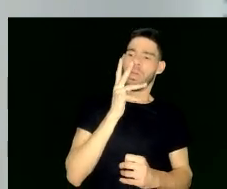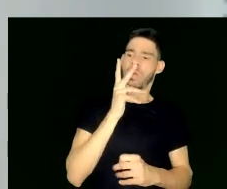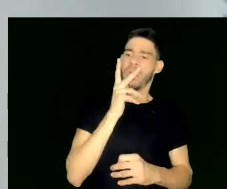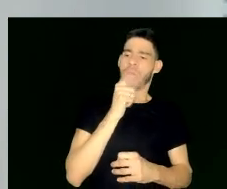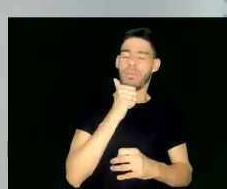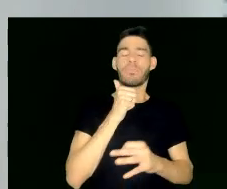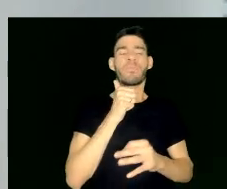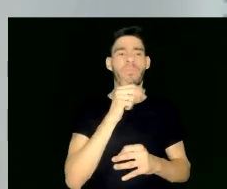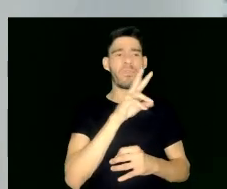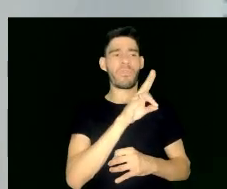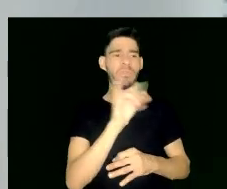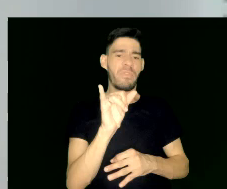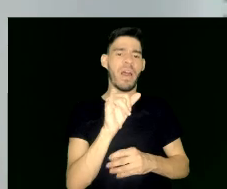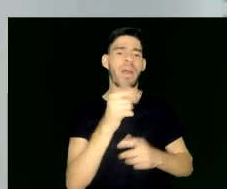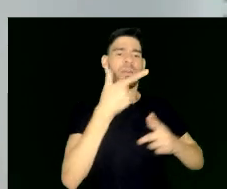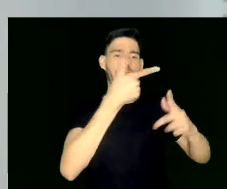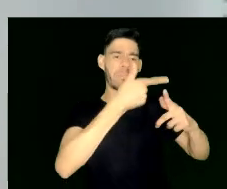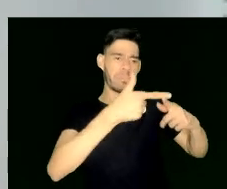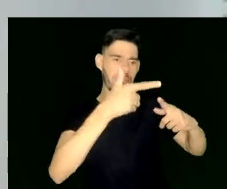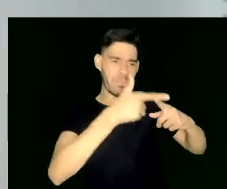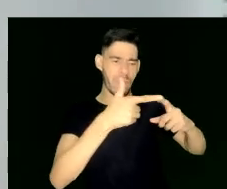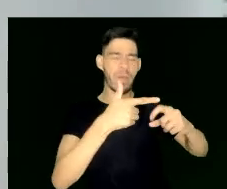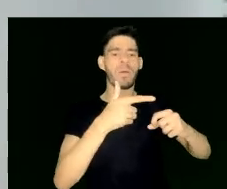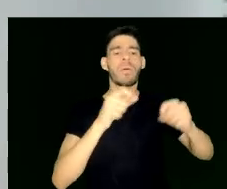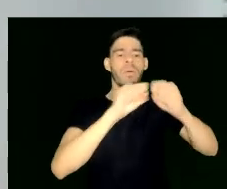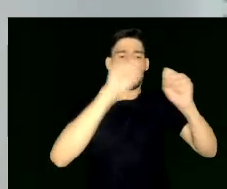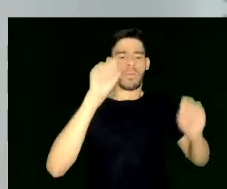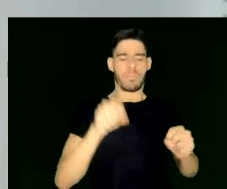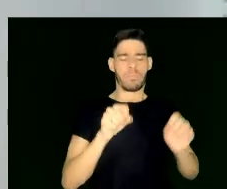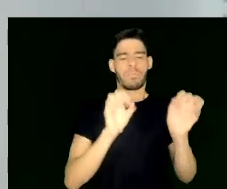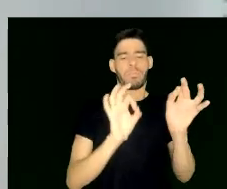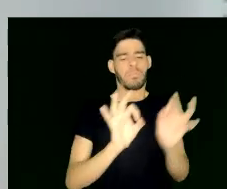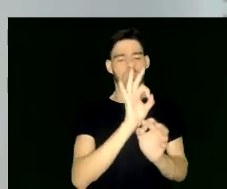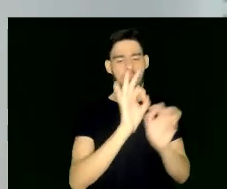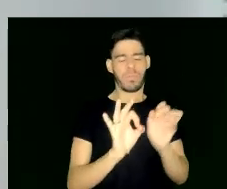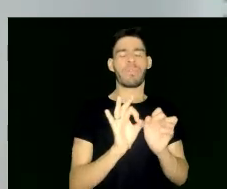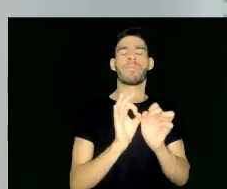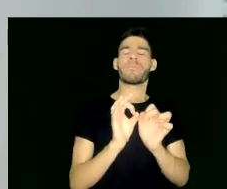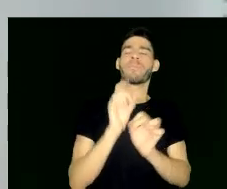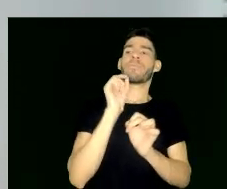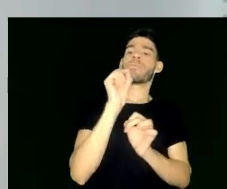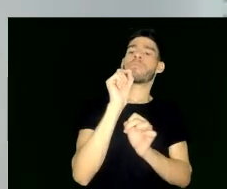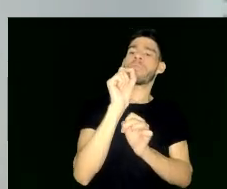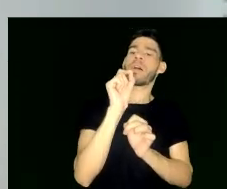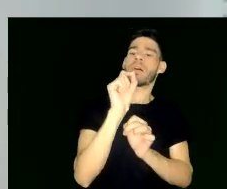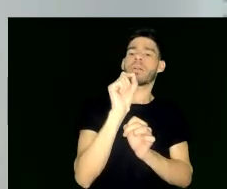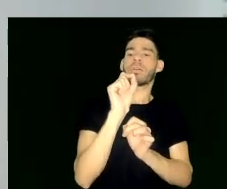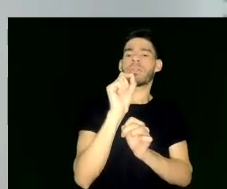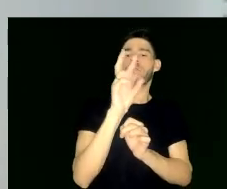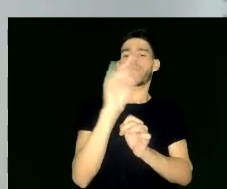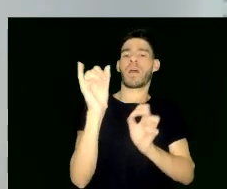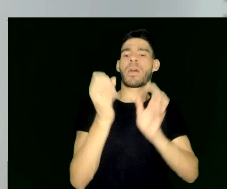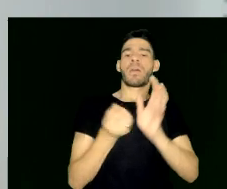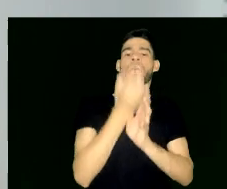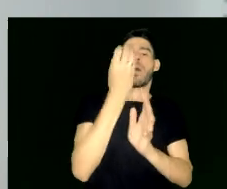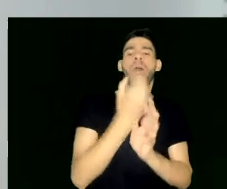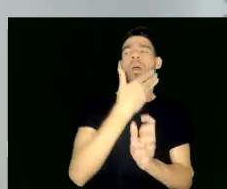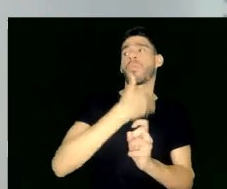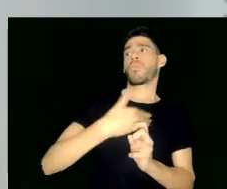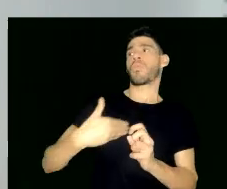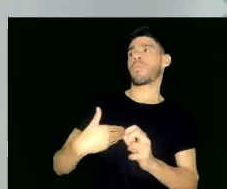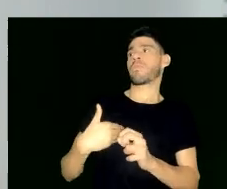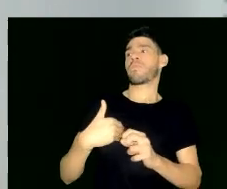lentamente tomadas, que vão corroendo o sistema jurídico e vão, portanto, criando ambientes